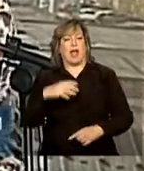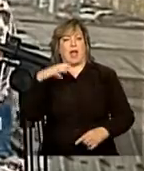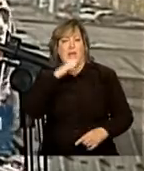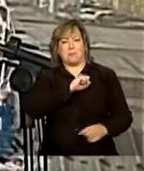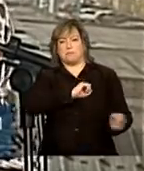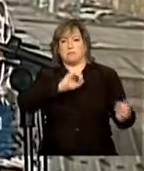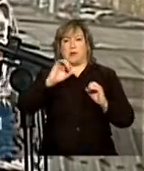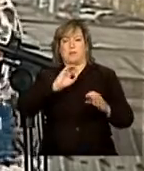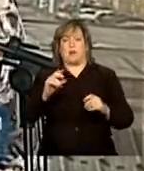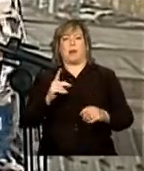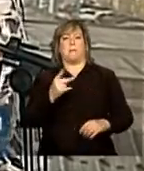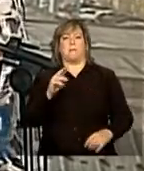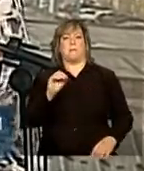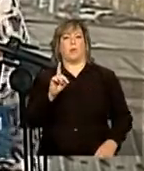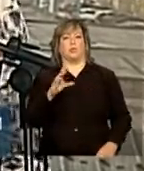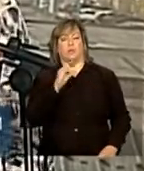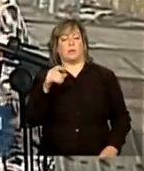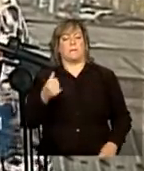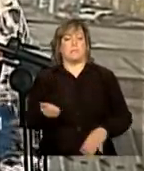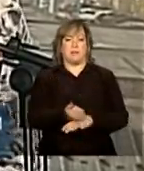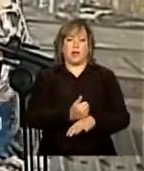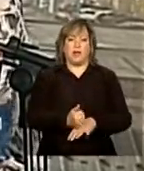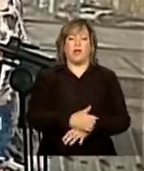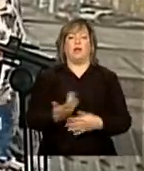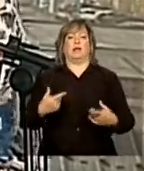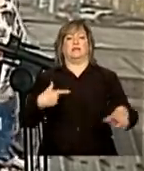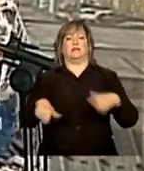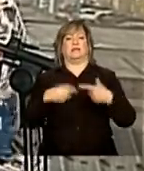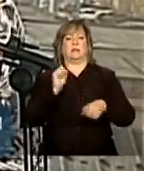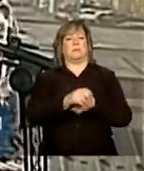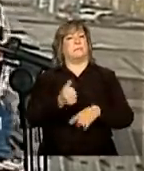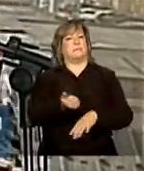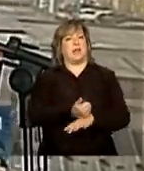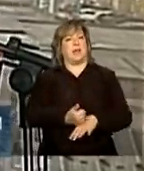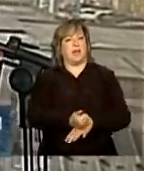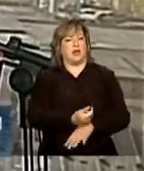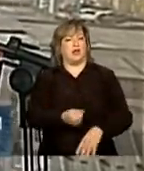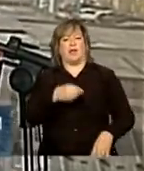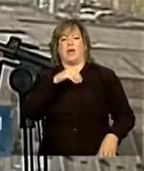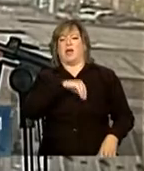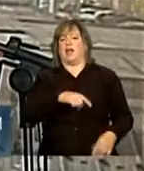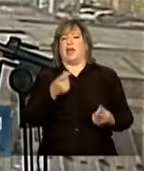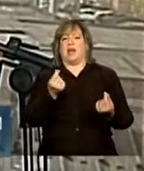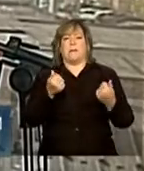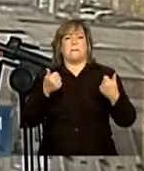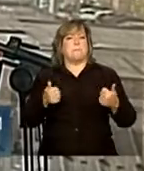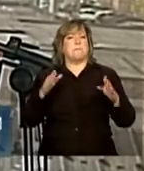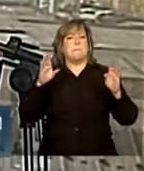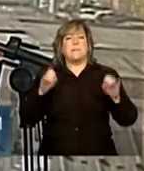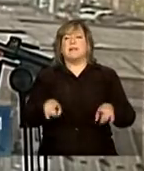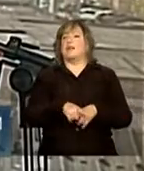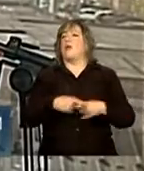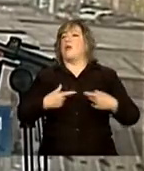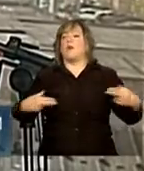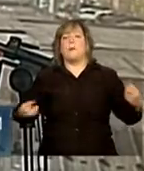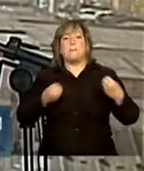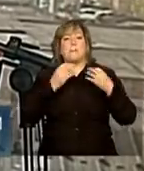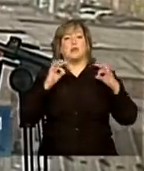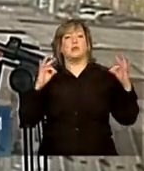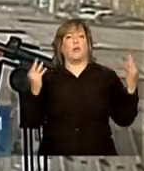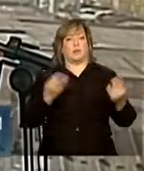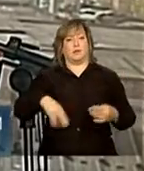da produtividade, melhor emprego, significa ganhos para toda a população aqui de